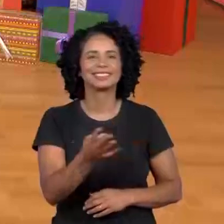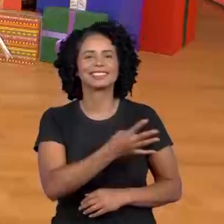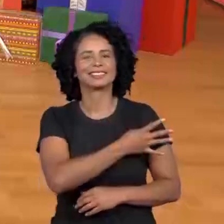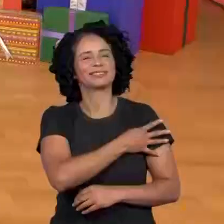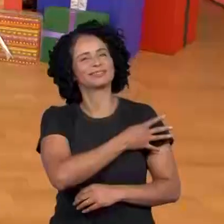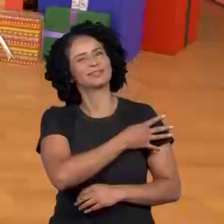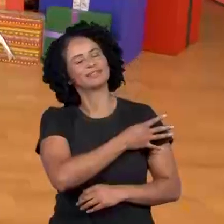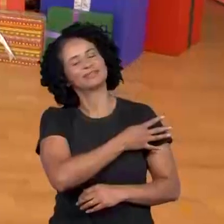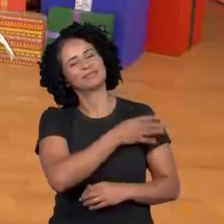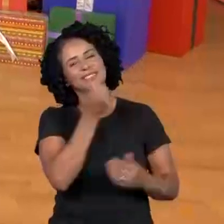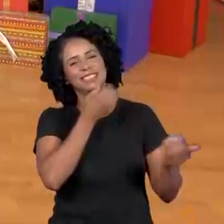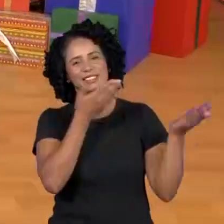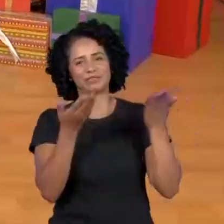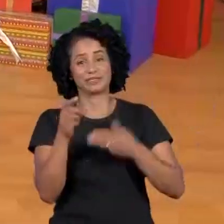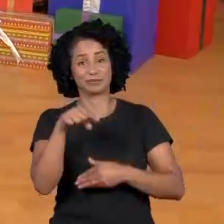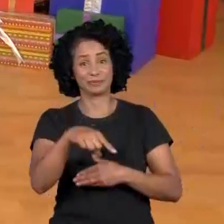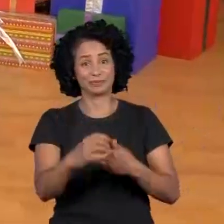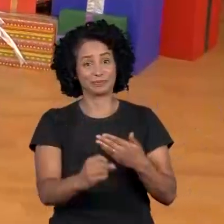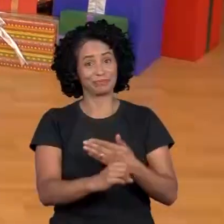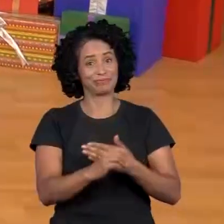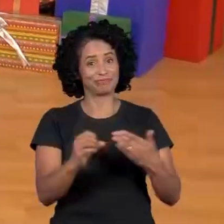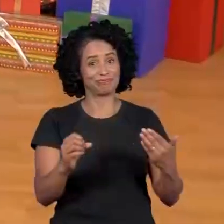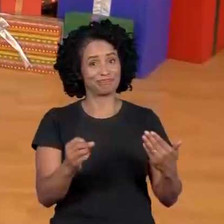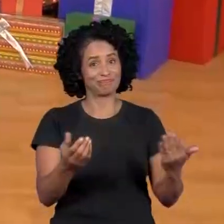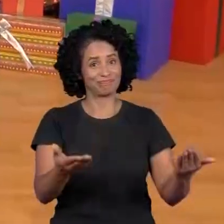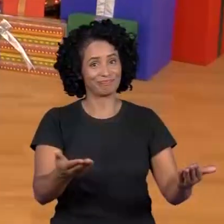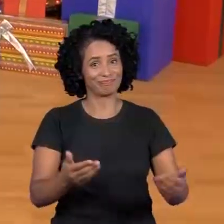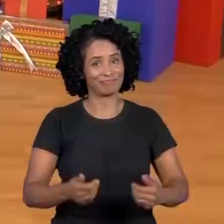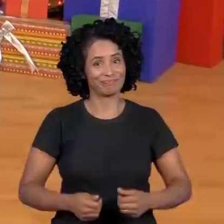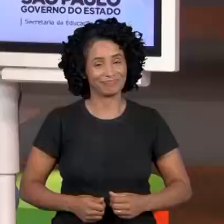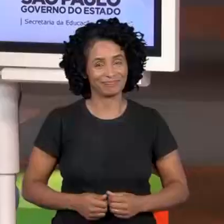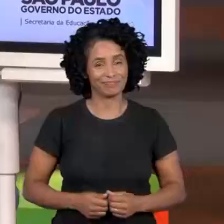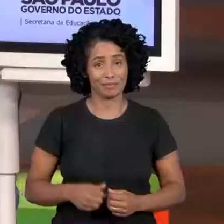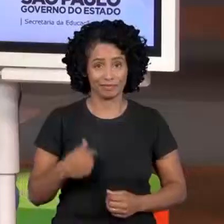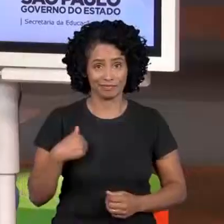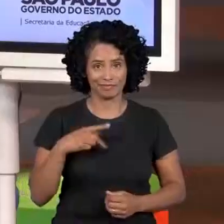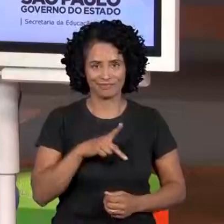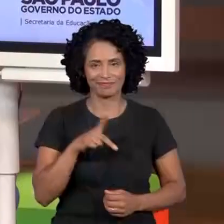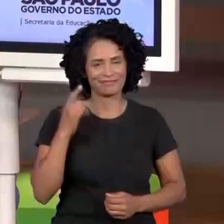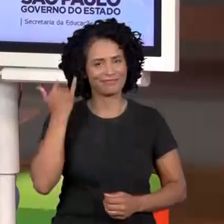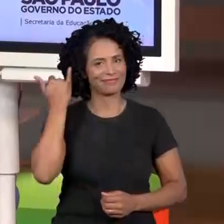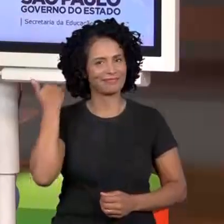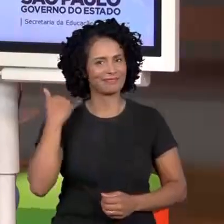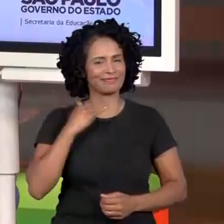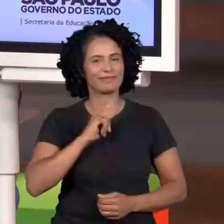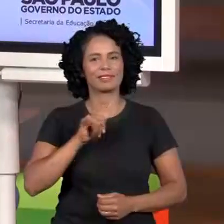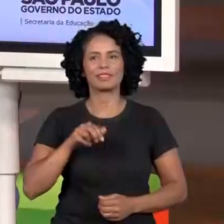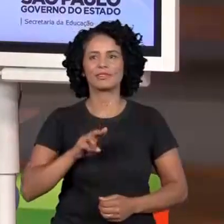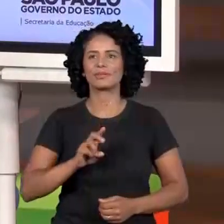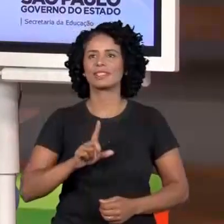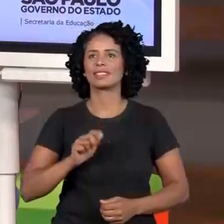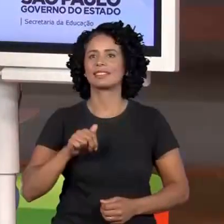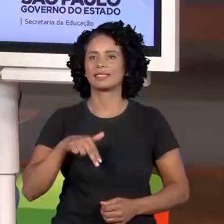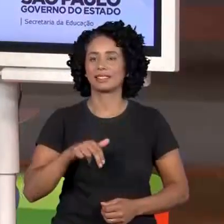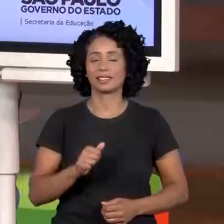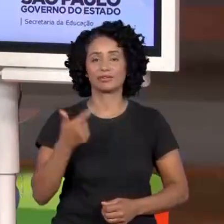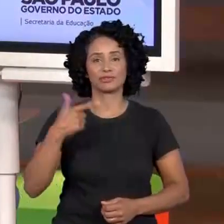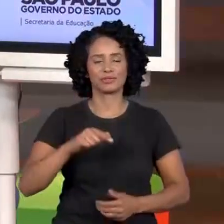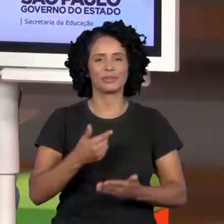do ano, bem-vindos ao Centro de Mídias. Eu sou a Pro Juliana Nadeu, vamos para mais uma aula